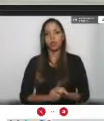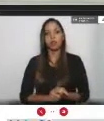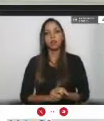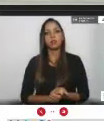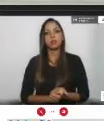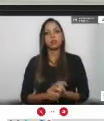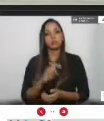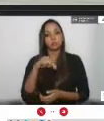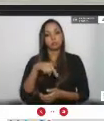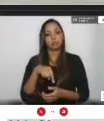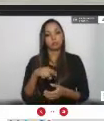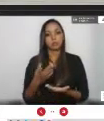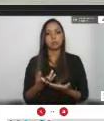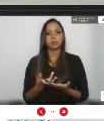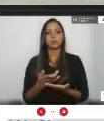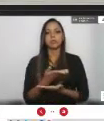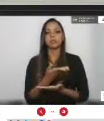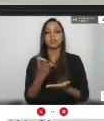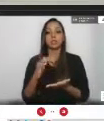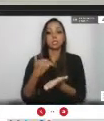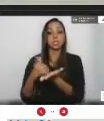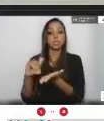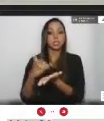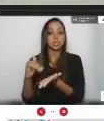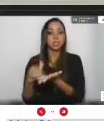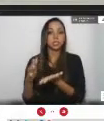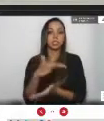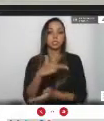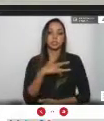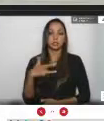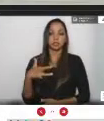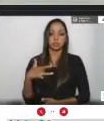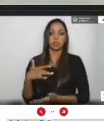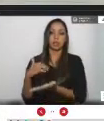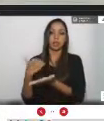Municipal de Saúde, a Secretaria